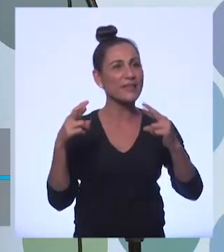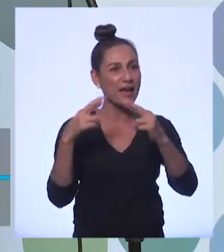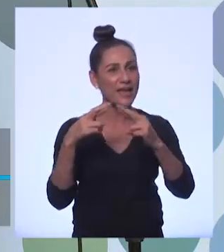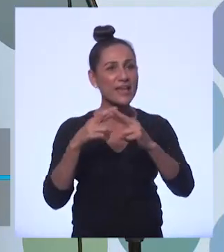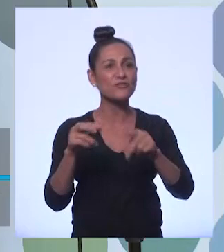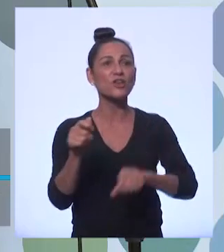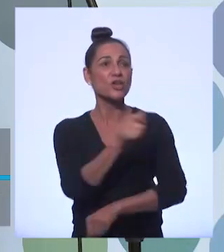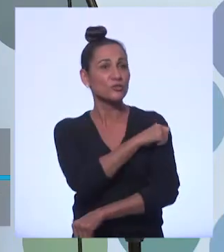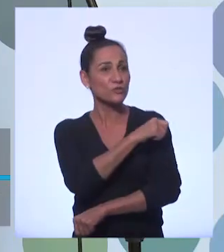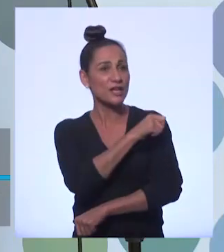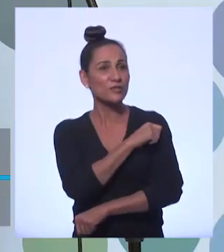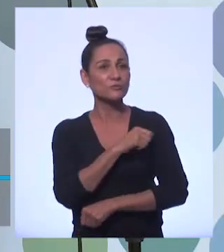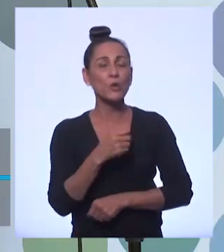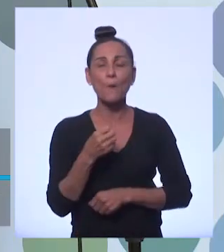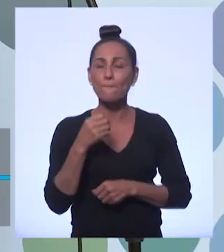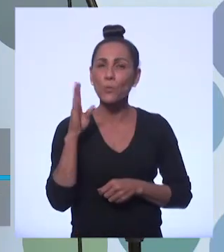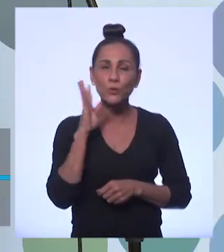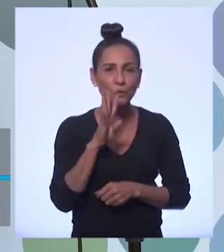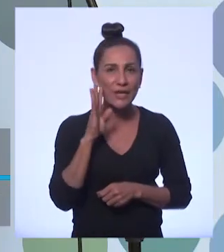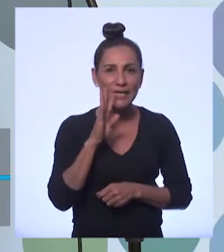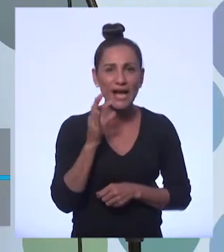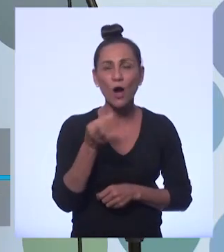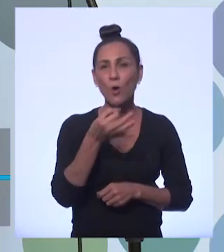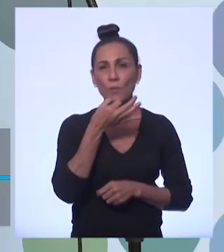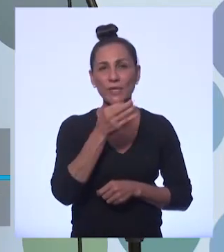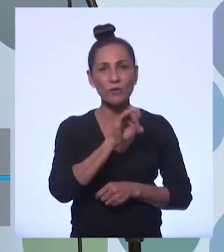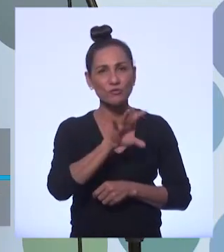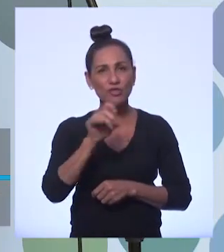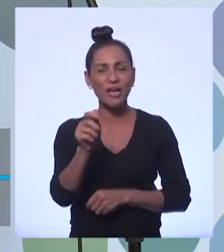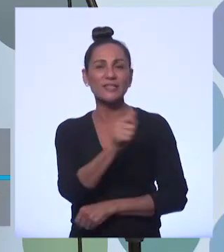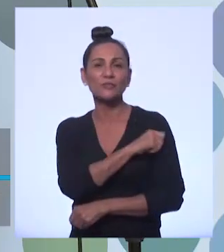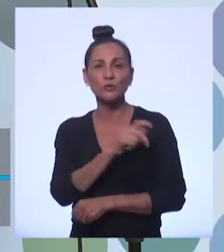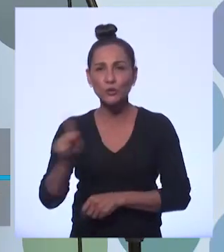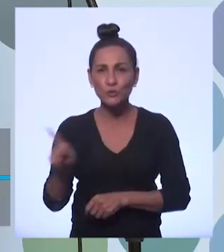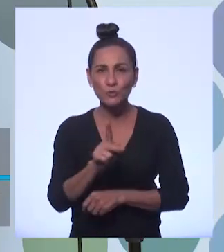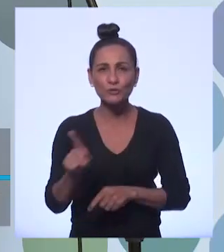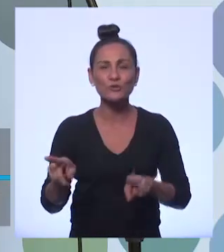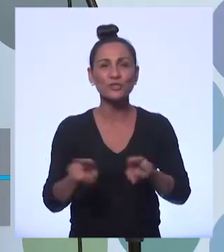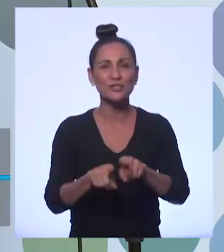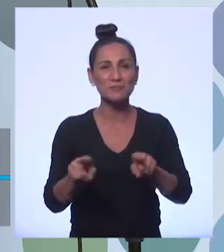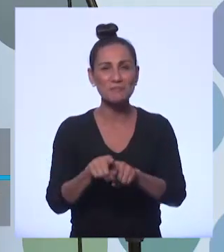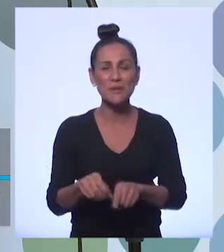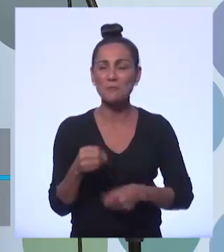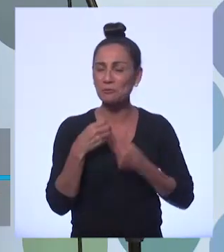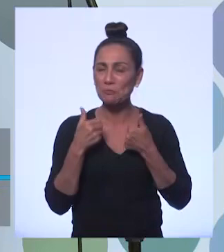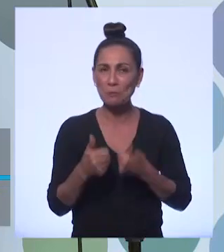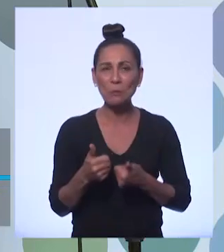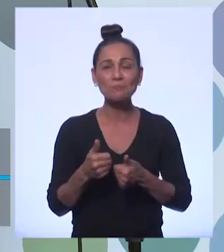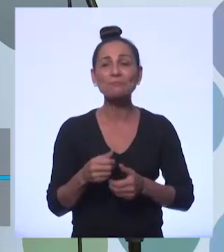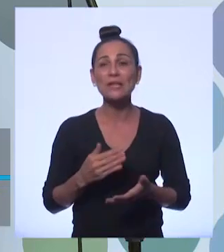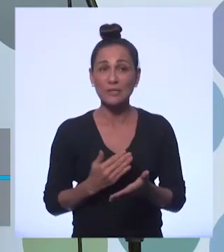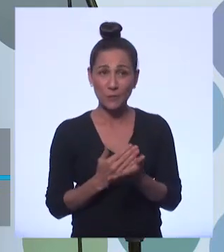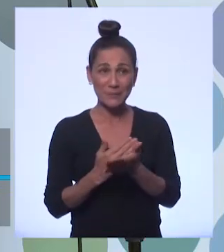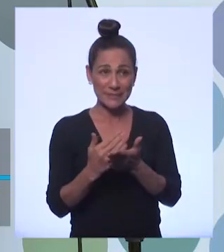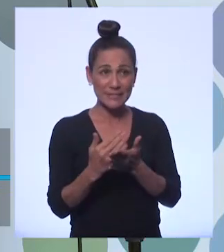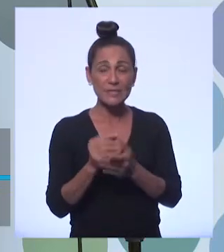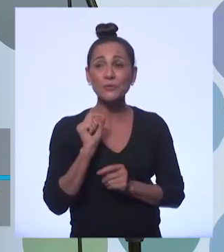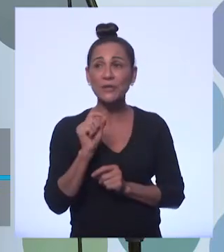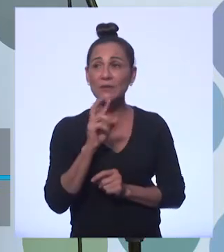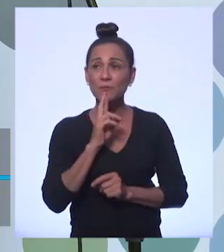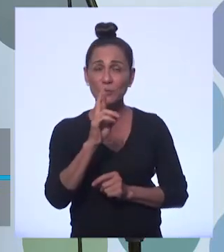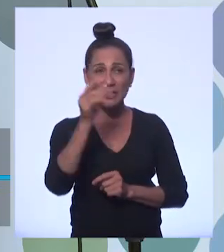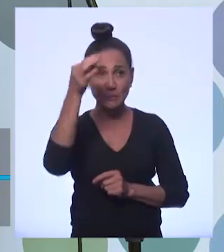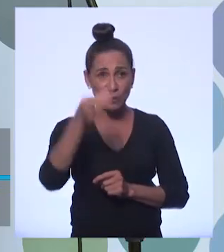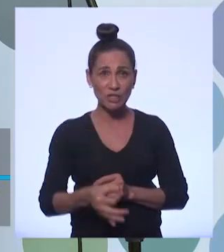que eles falaram também, os professores, maravilha. Então, né? A princípio não existe nenhuma